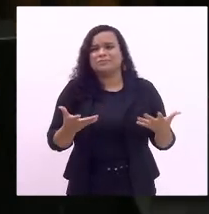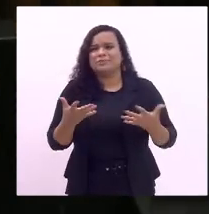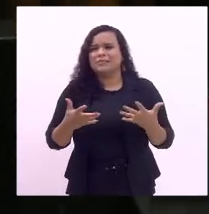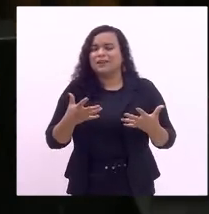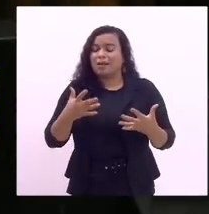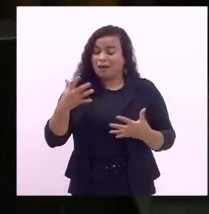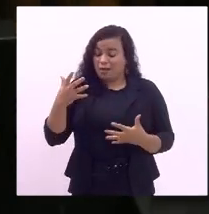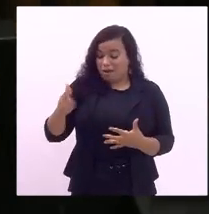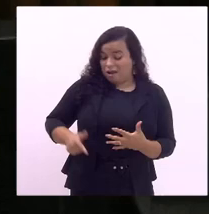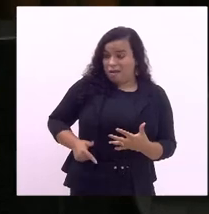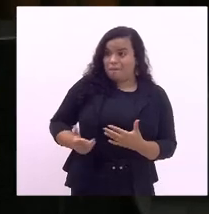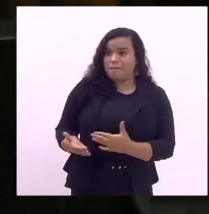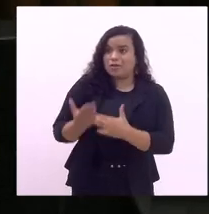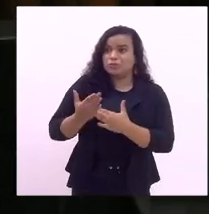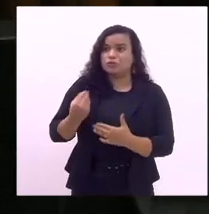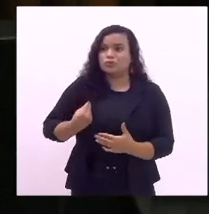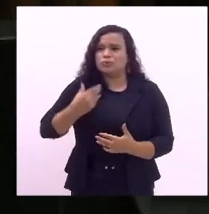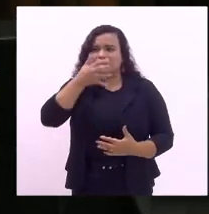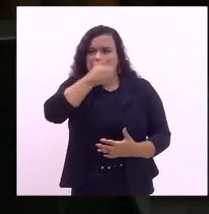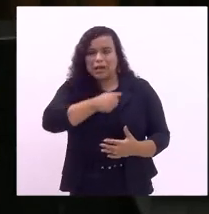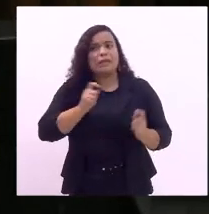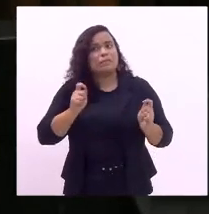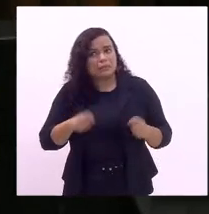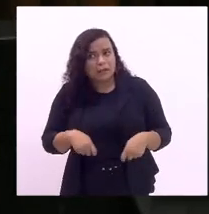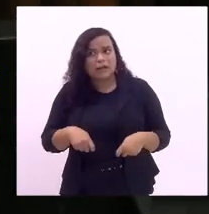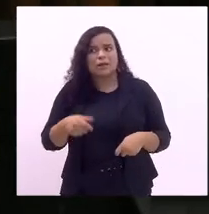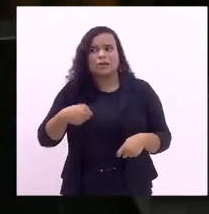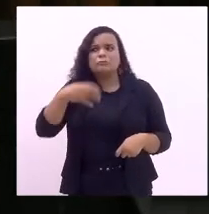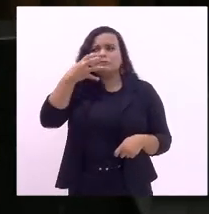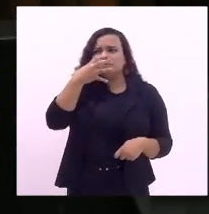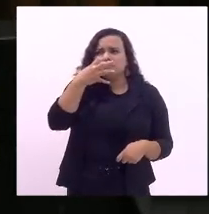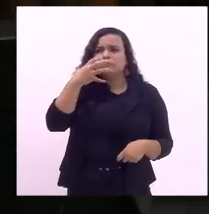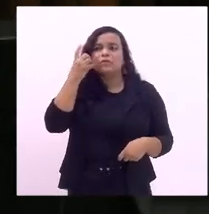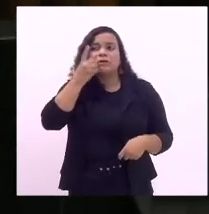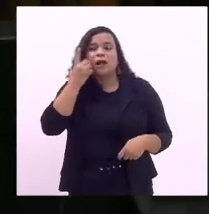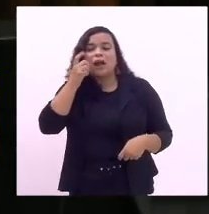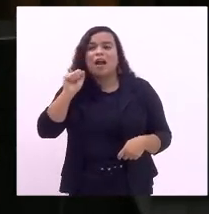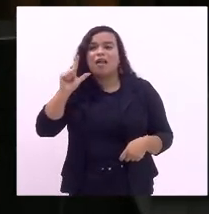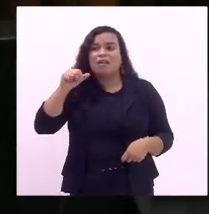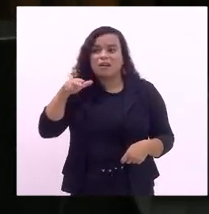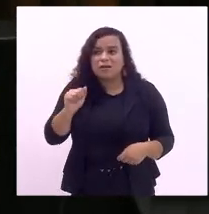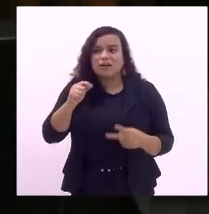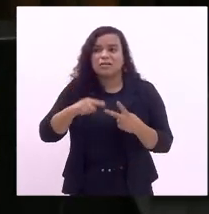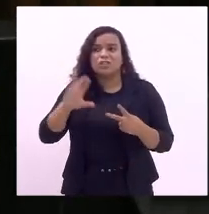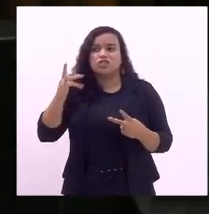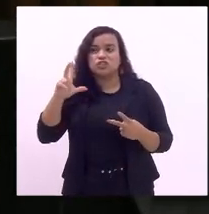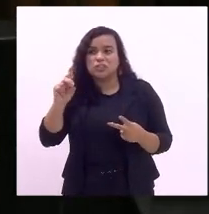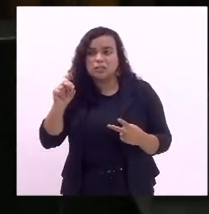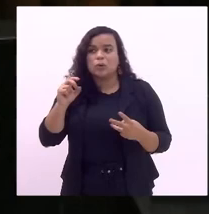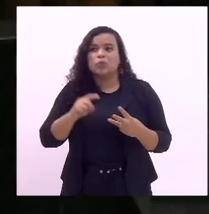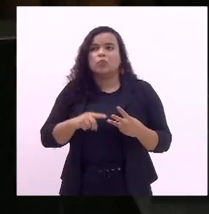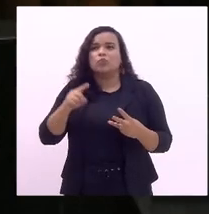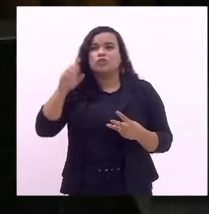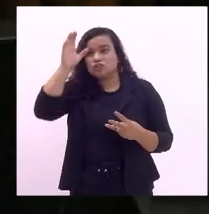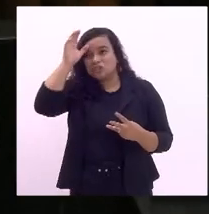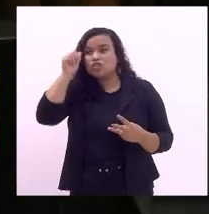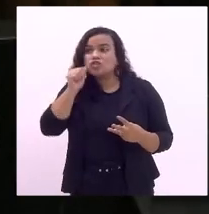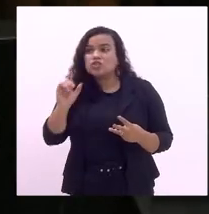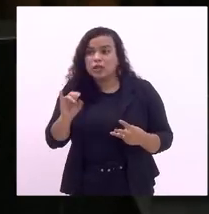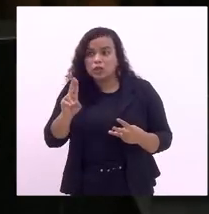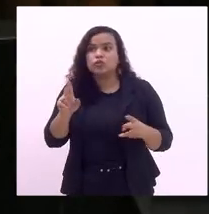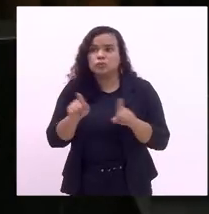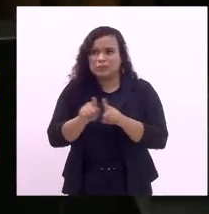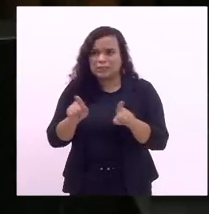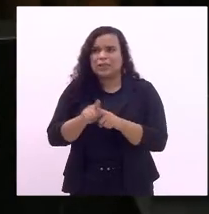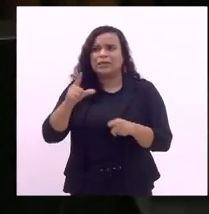vida. Muito me admira, deputada Lana, deputado Chico Machado, deputada Tia Ju, que é uma armamentista também,